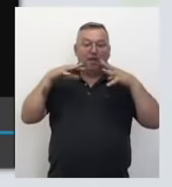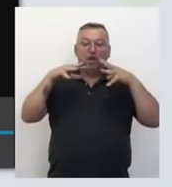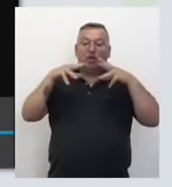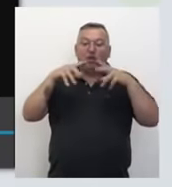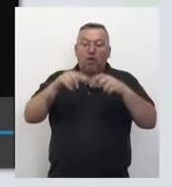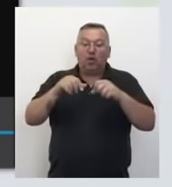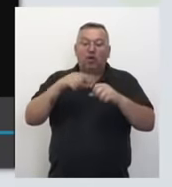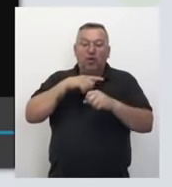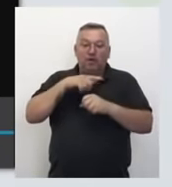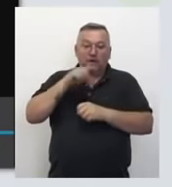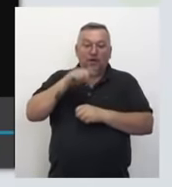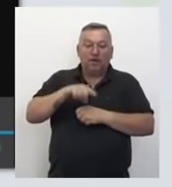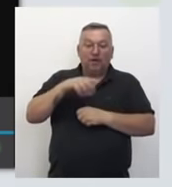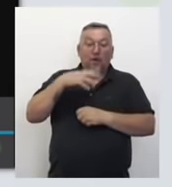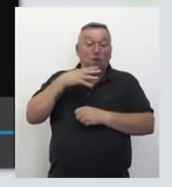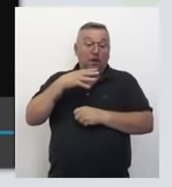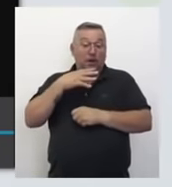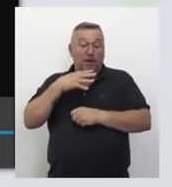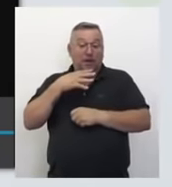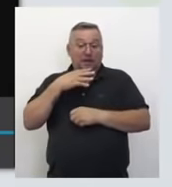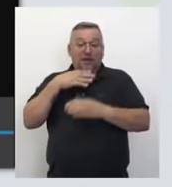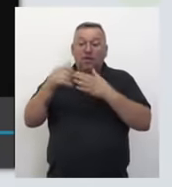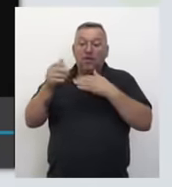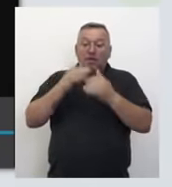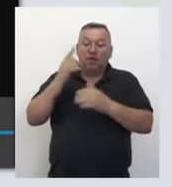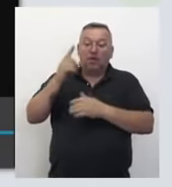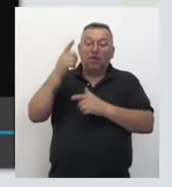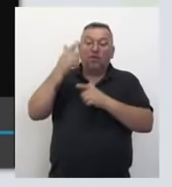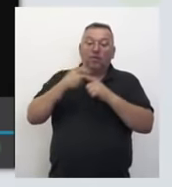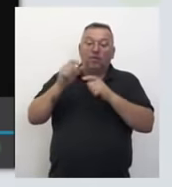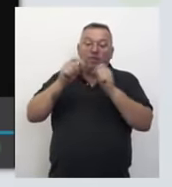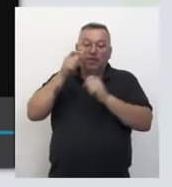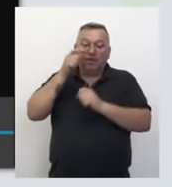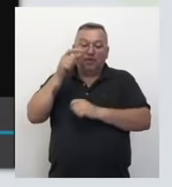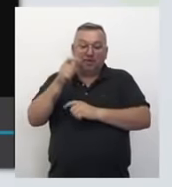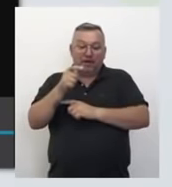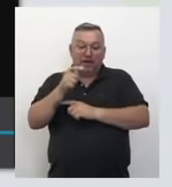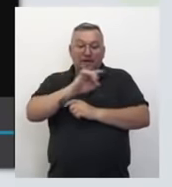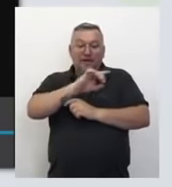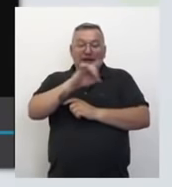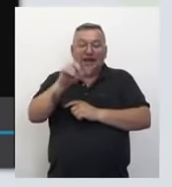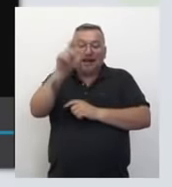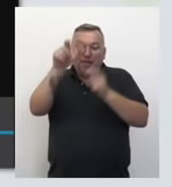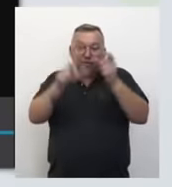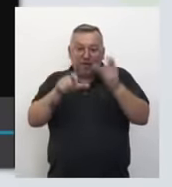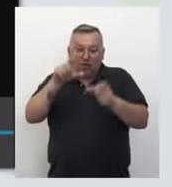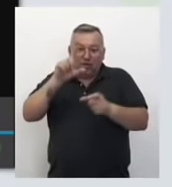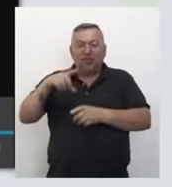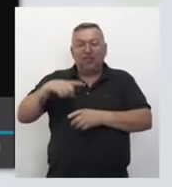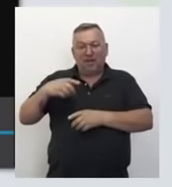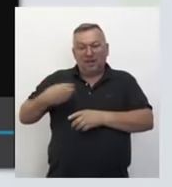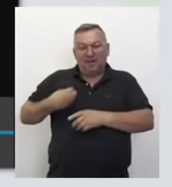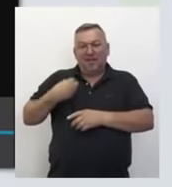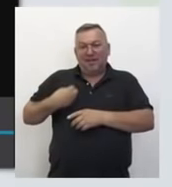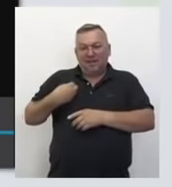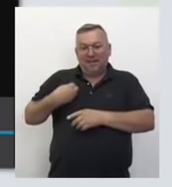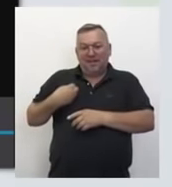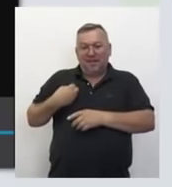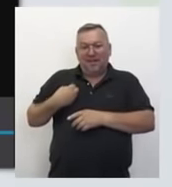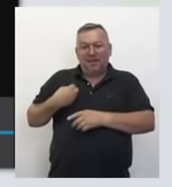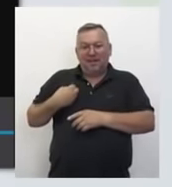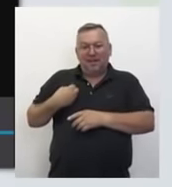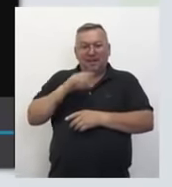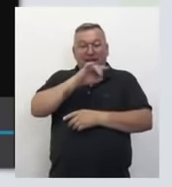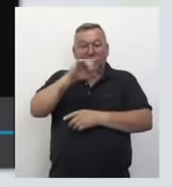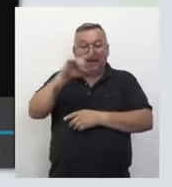ama, todos a quem conhece, qualquer um sobre quem você ouviu falar, cada ser humano que já existiu, viveram as suas vidas.